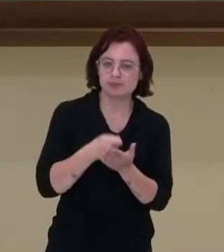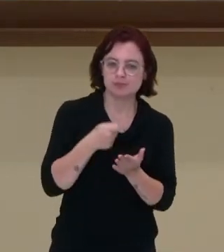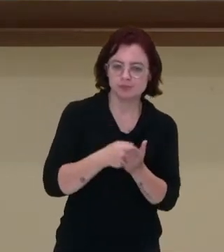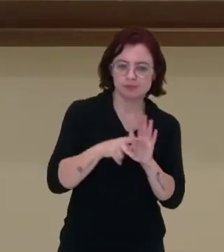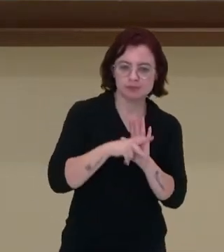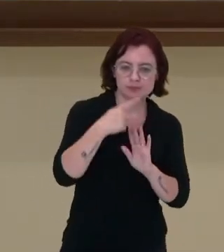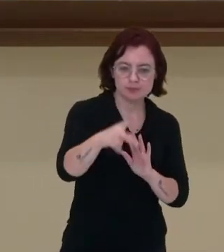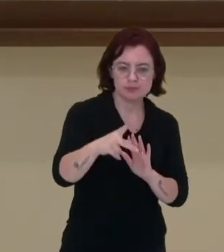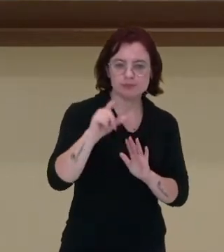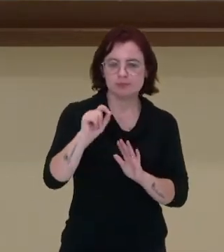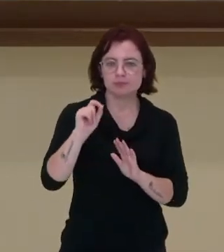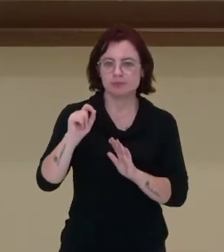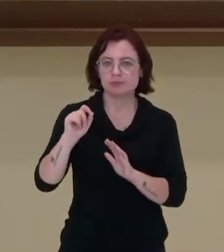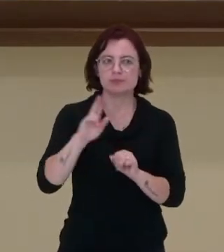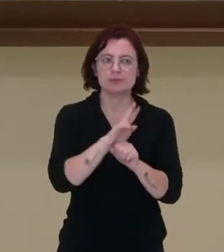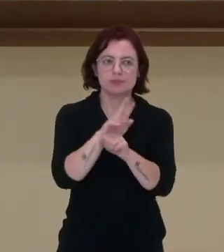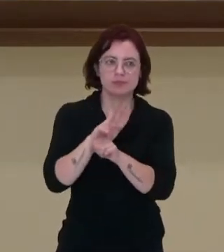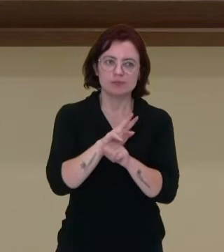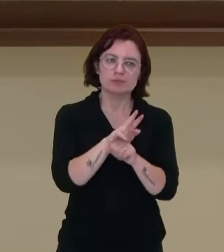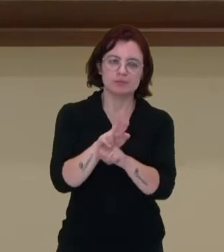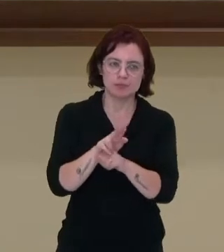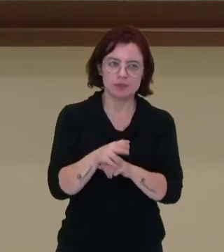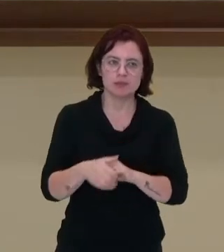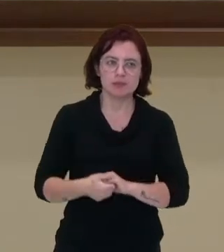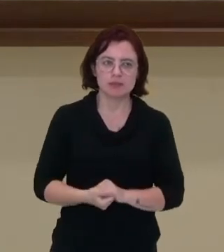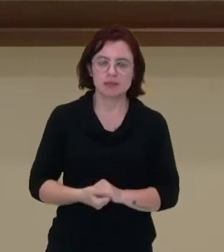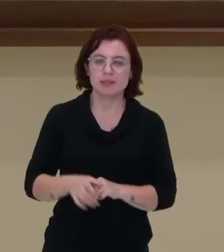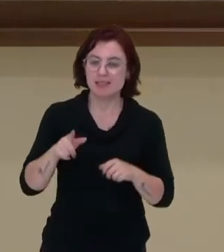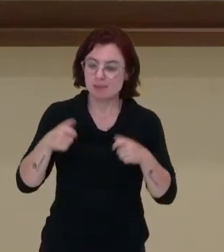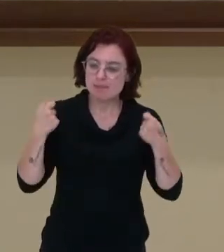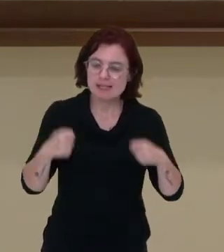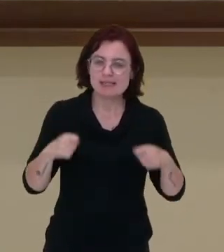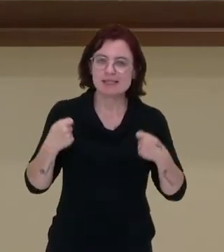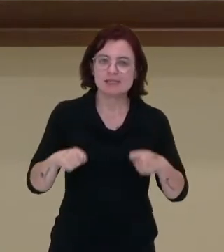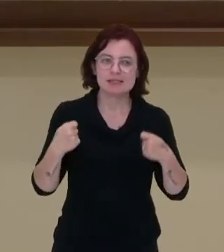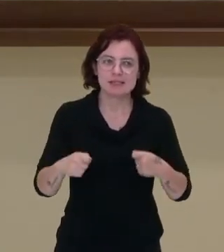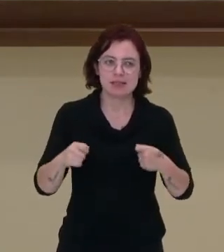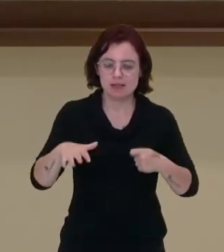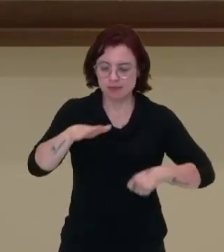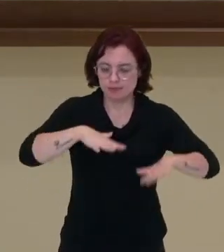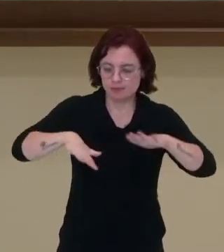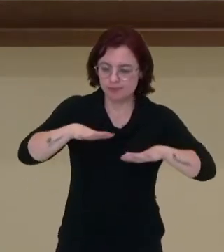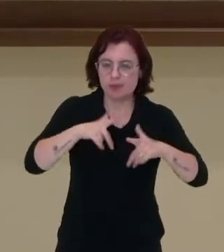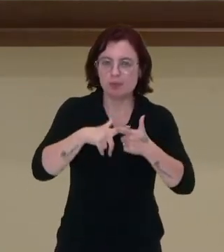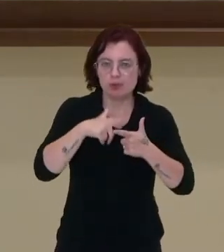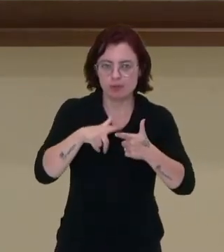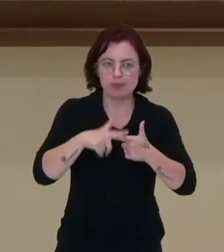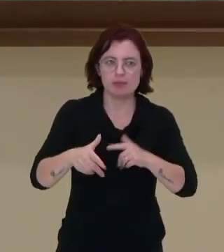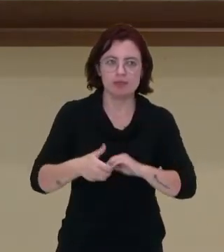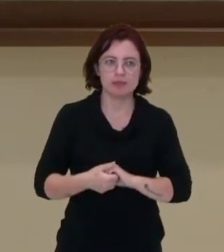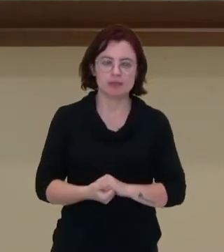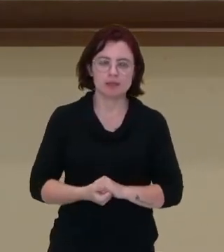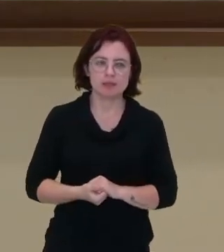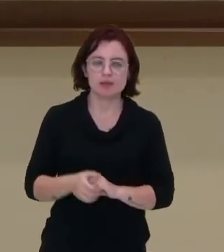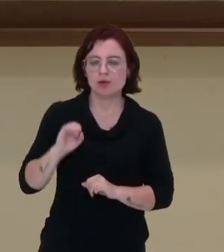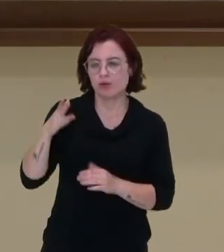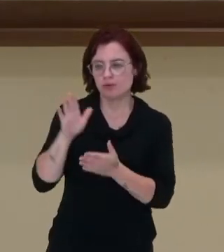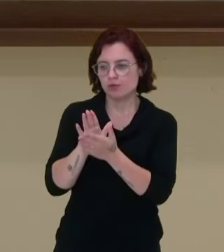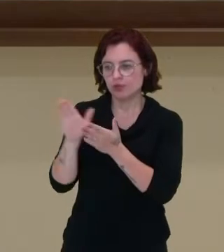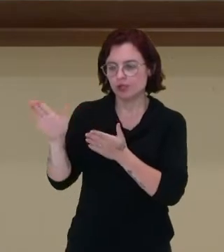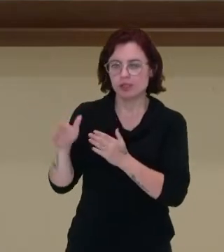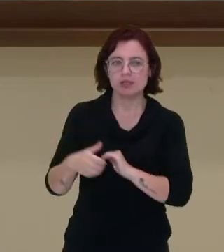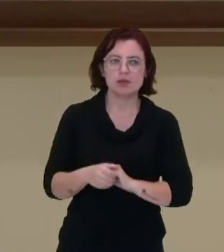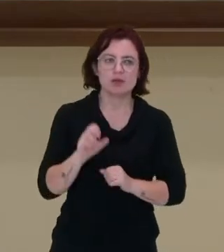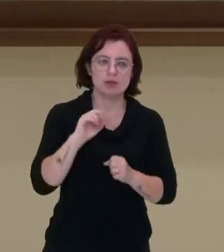dele proteger o rei. Então ele precisa resolver o problema do xeque, ou fugir com o rei,